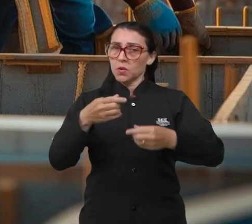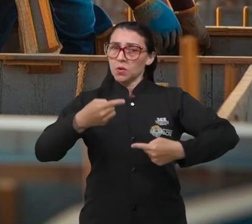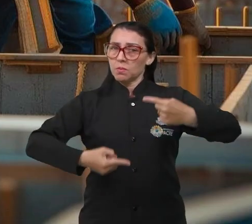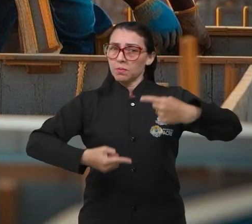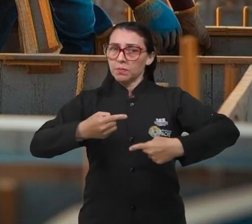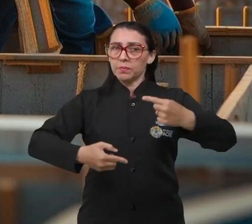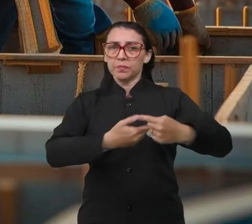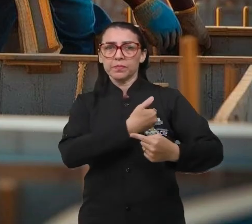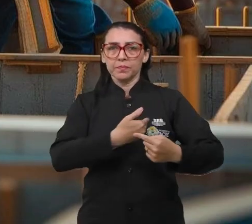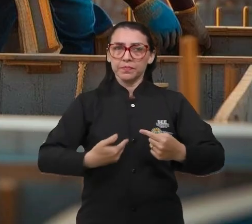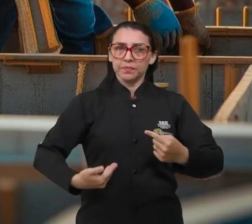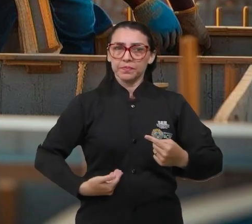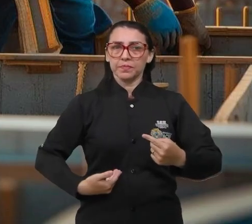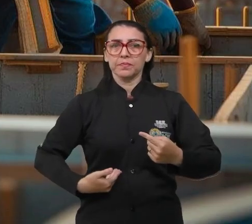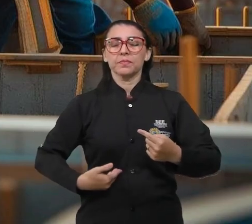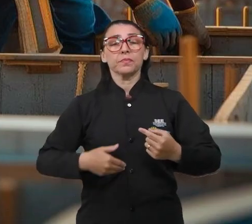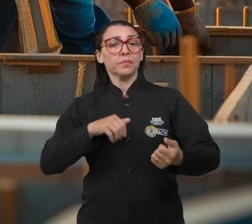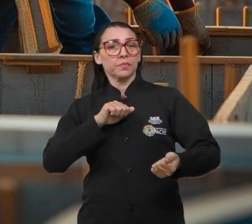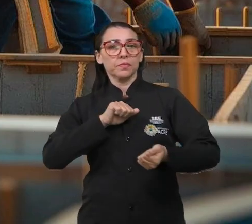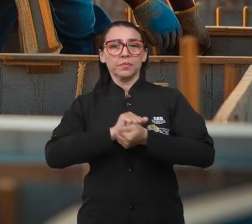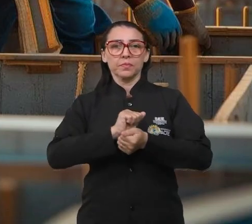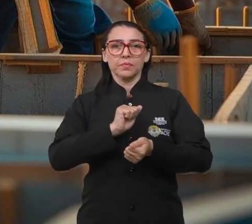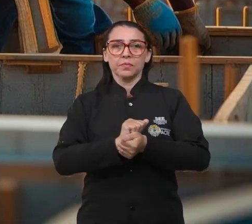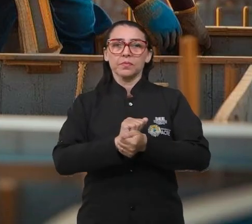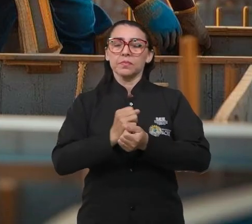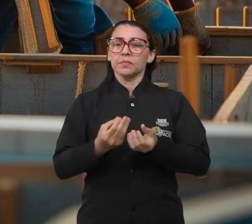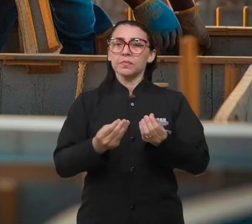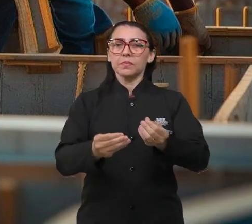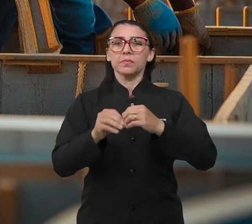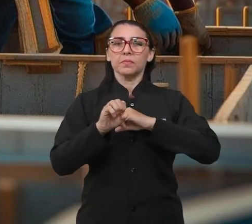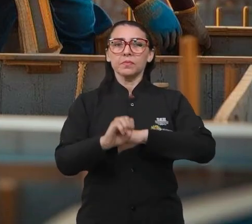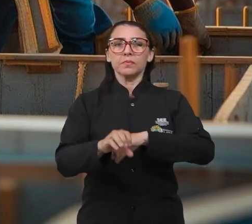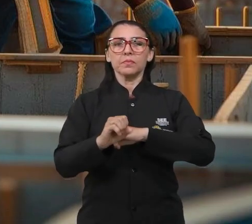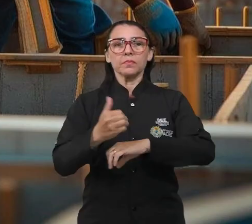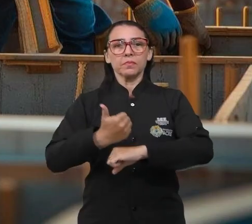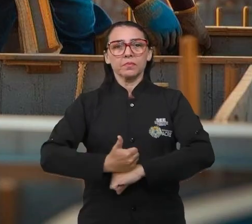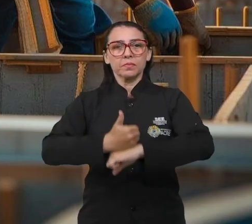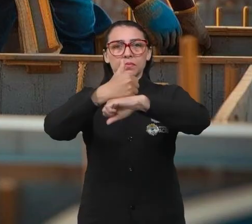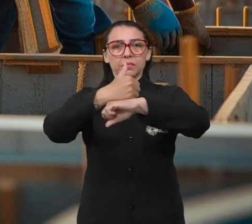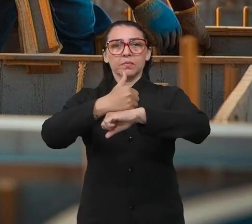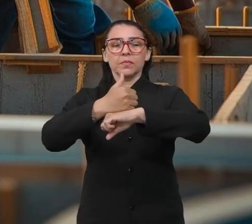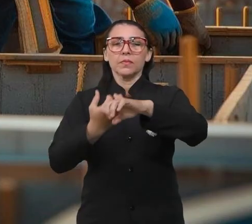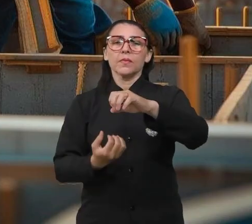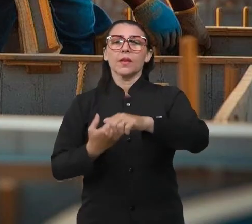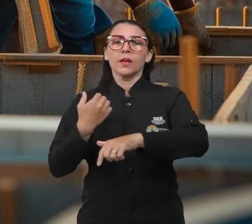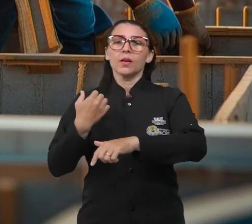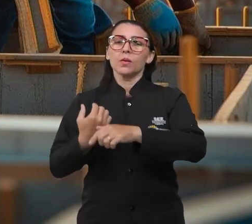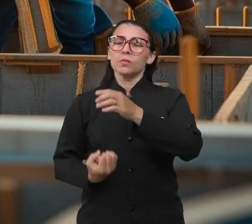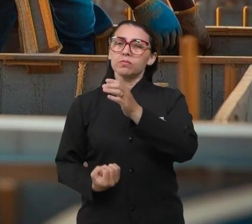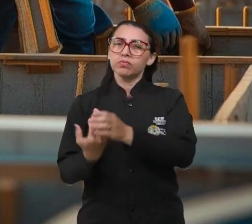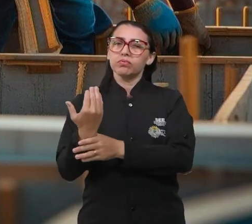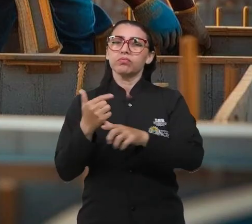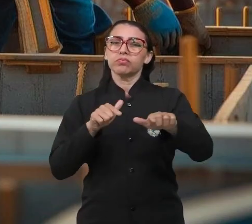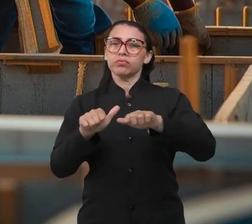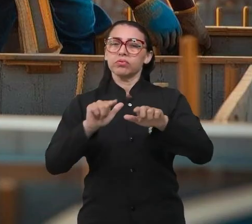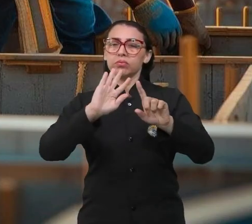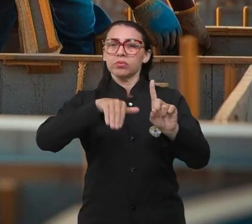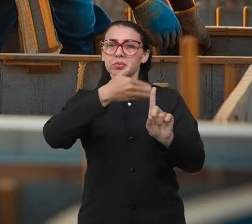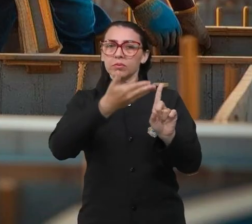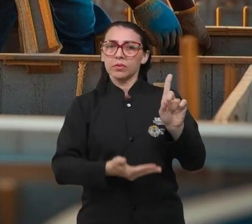políticas públicas integradas que promovam o quê? A educação de qualidade, geração de emprego